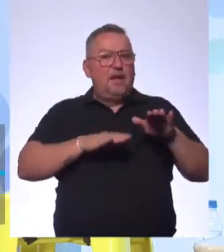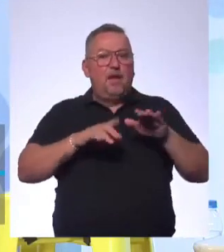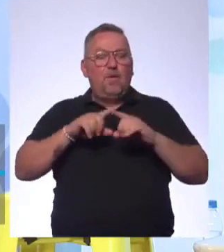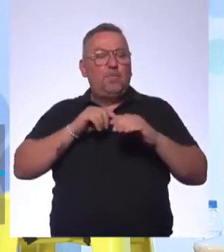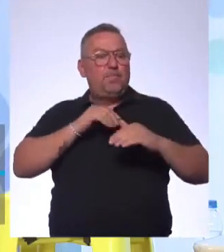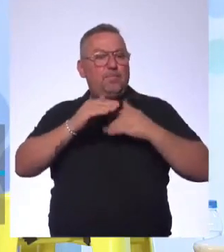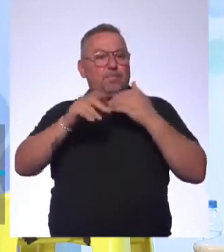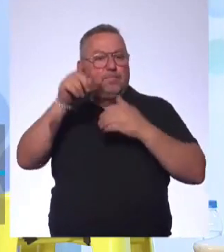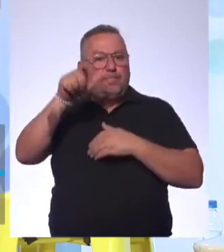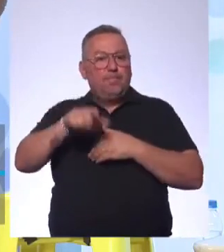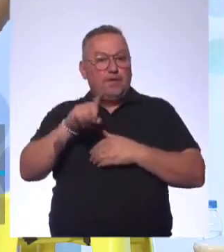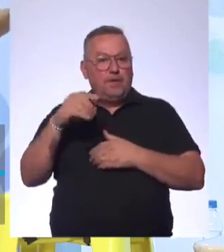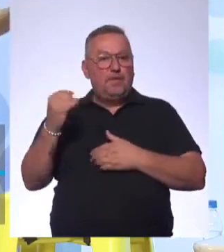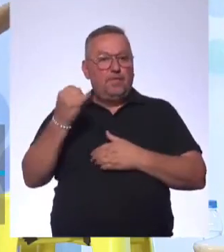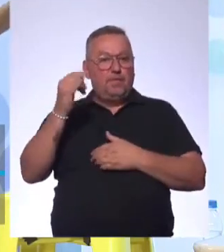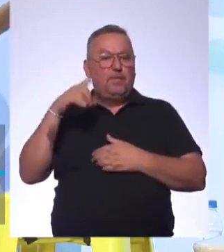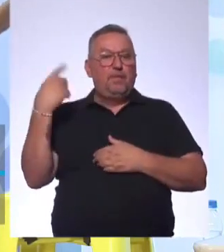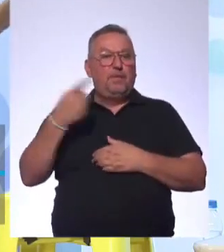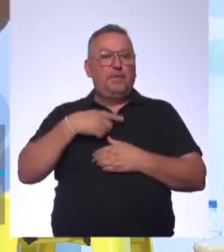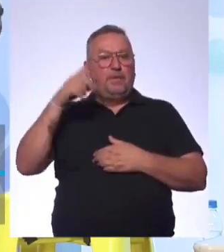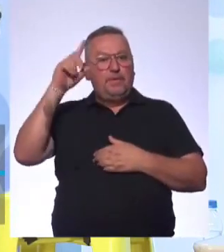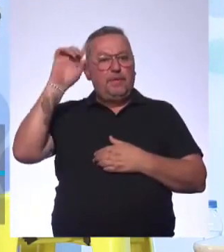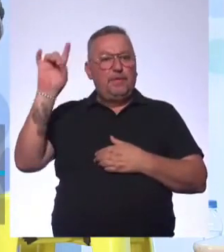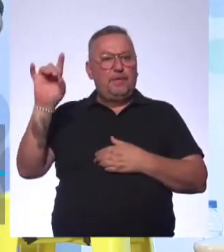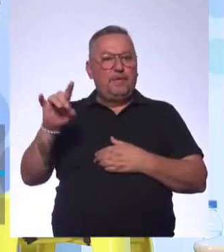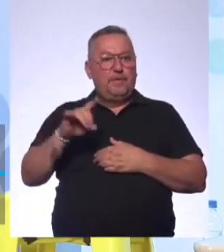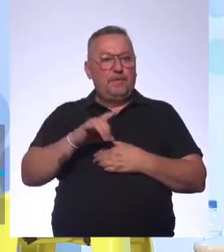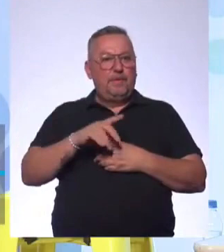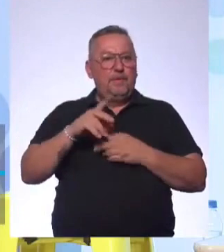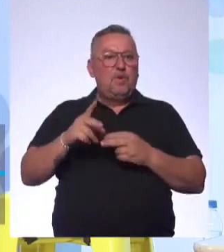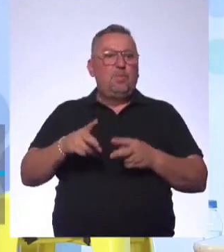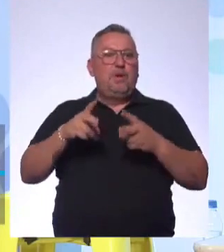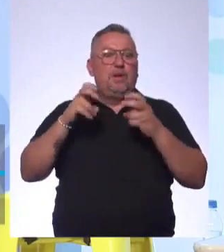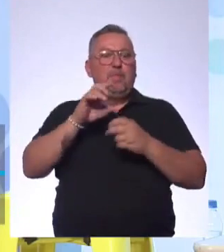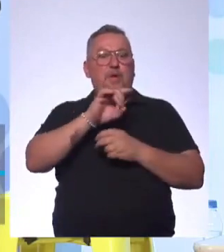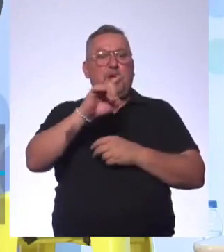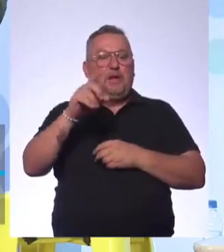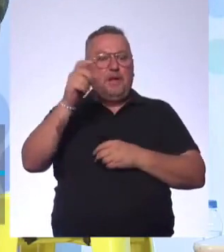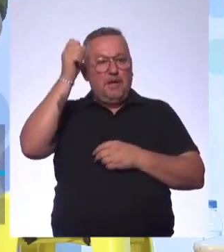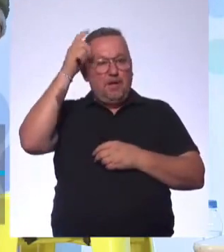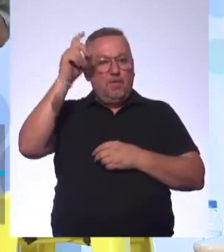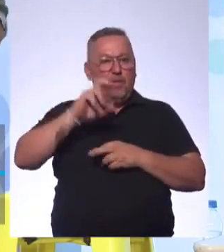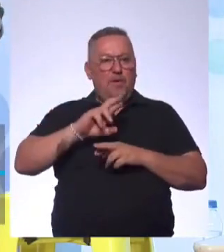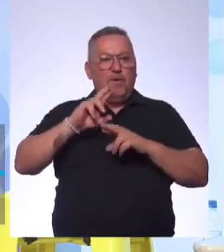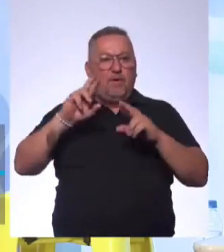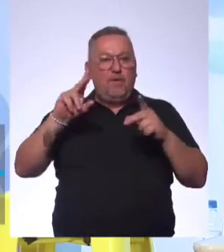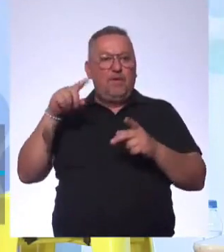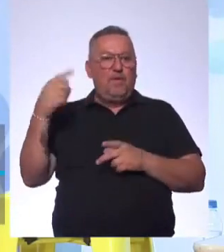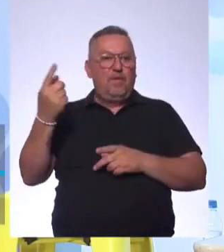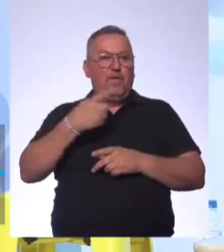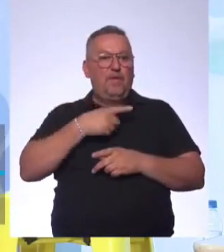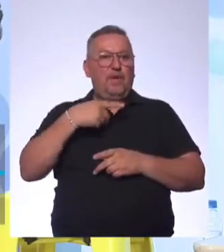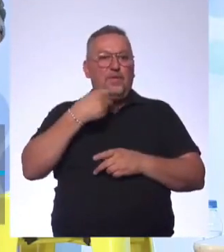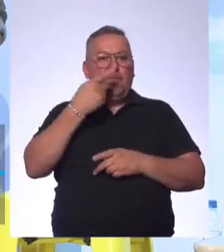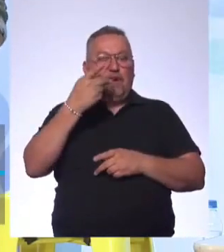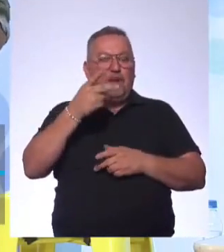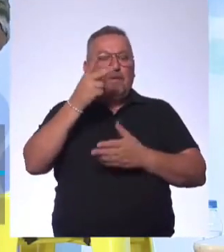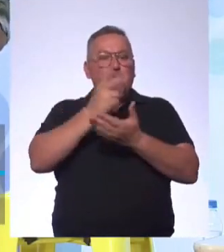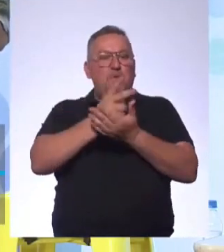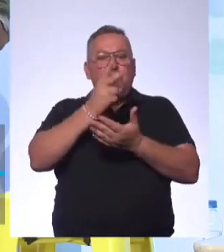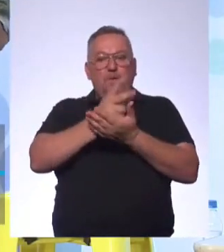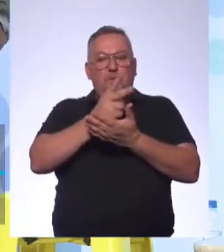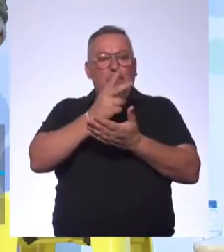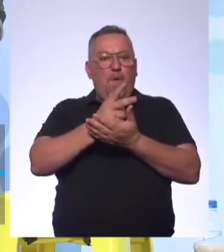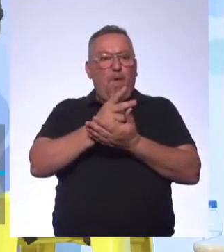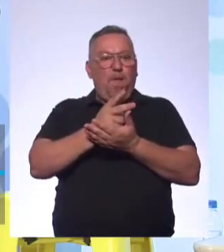humana e ela é fundamental para o nosso cotidiano. Perceber que cada cultura é diferente, isso nós temos falado